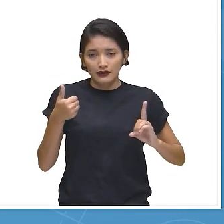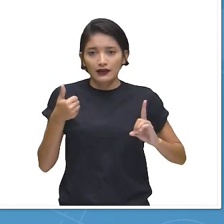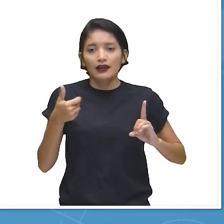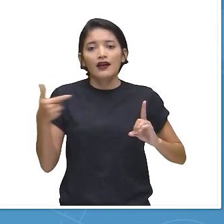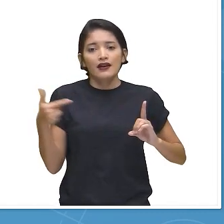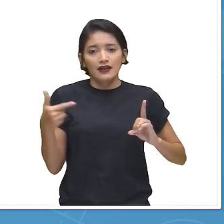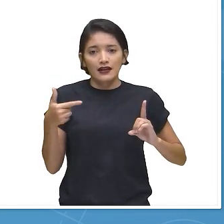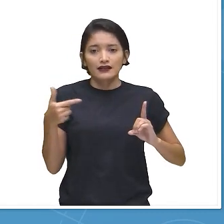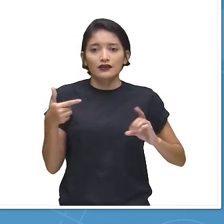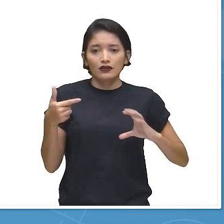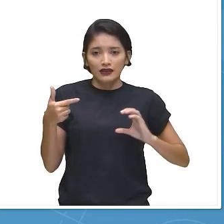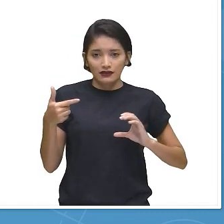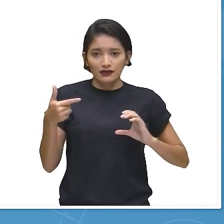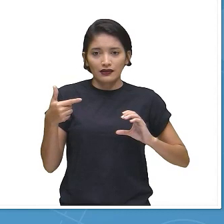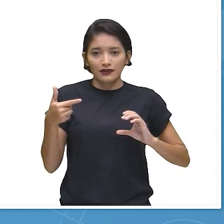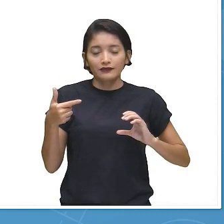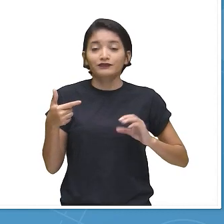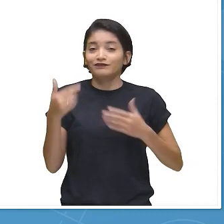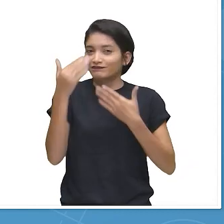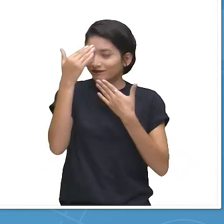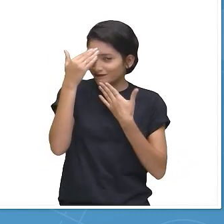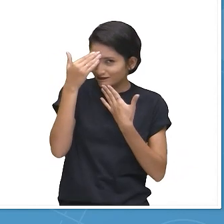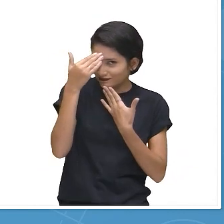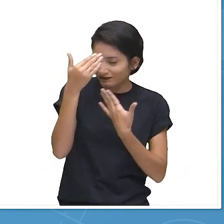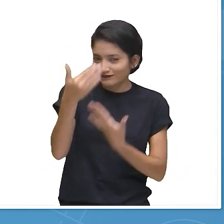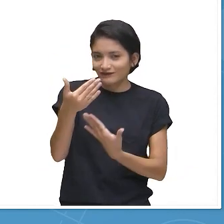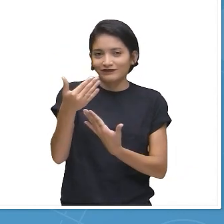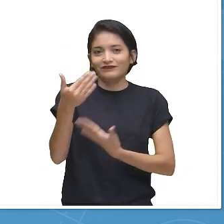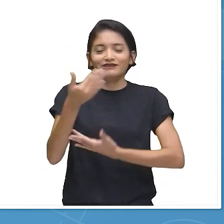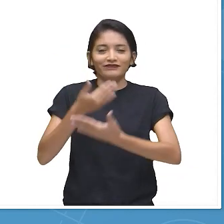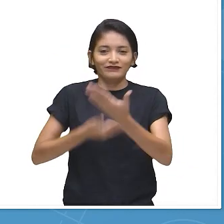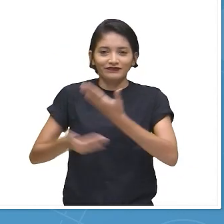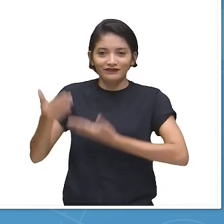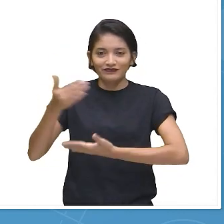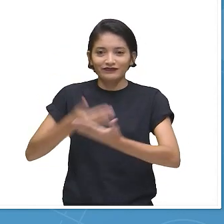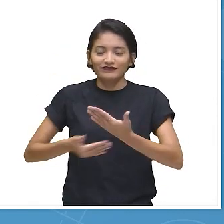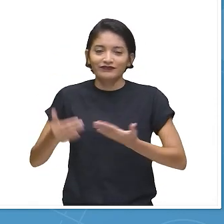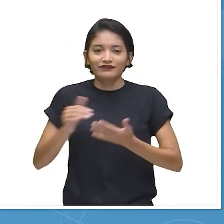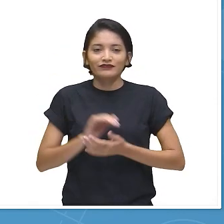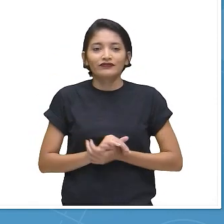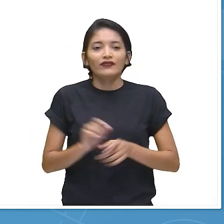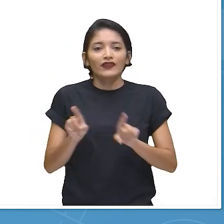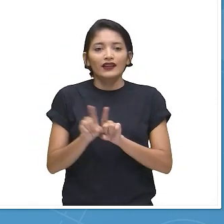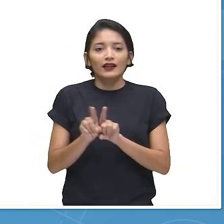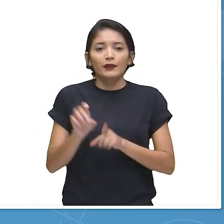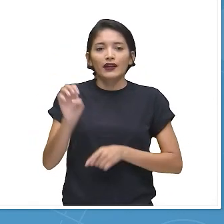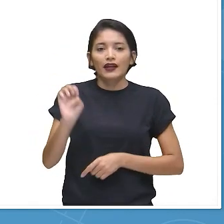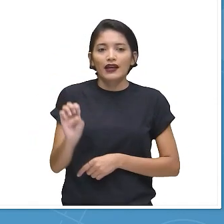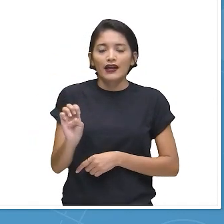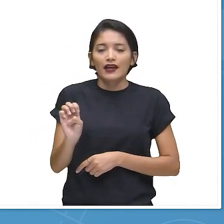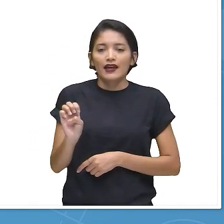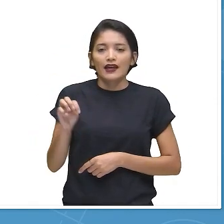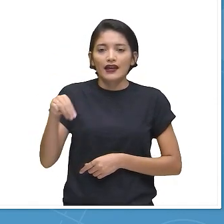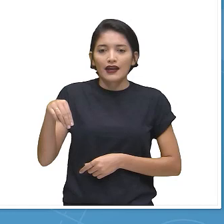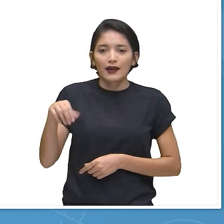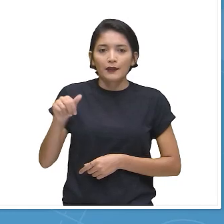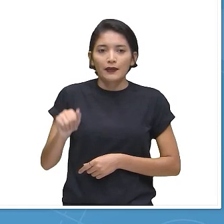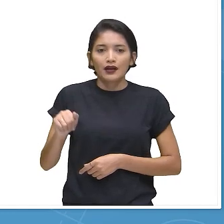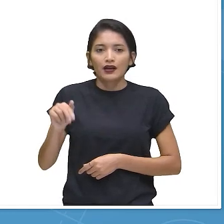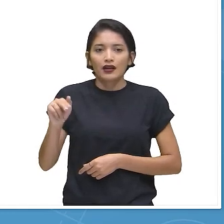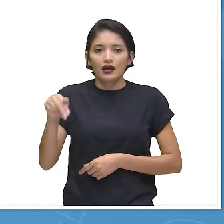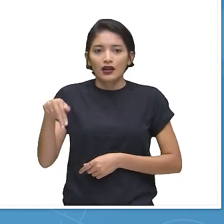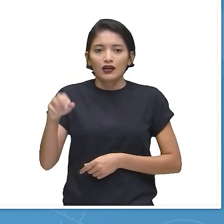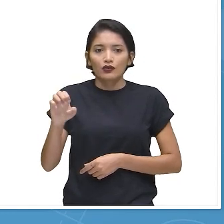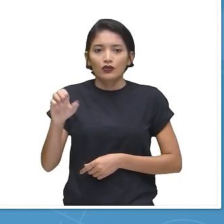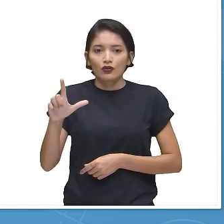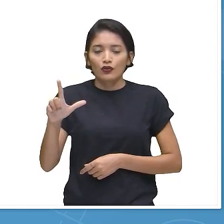letra C. Obrigada, Suliane, por sua participação. Emanuele, olha, muita gente participando. Obrigada a todos